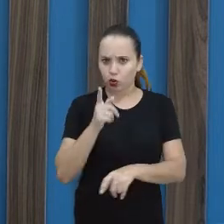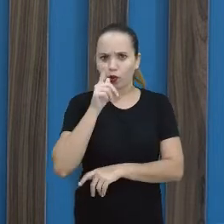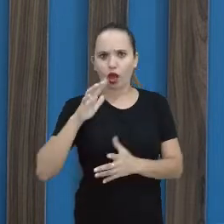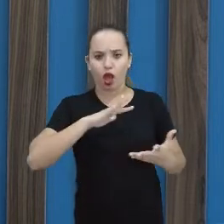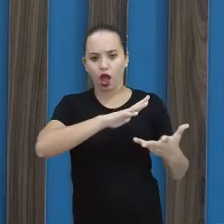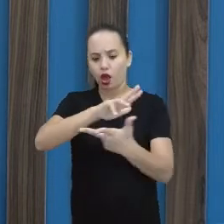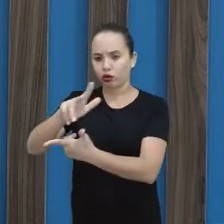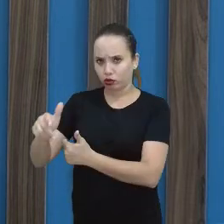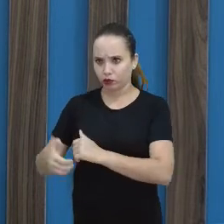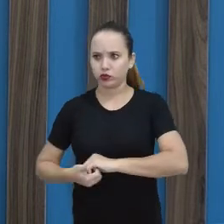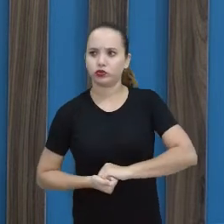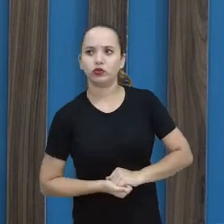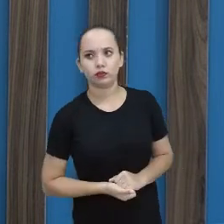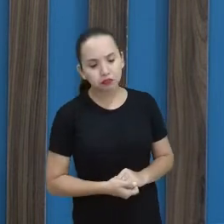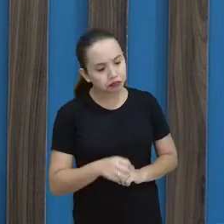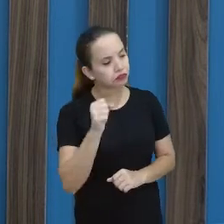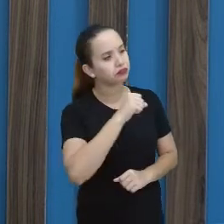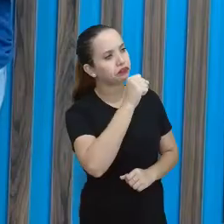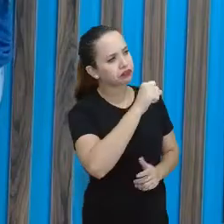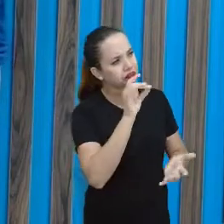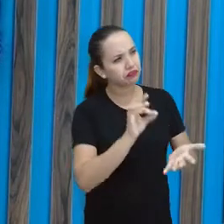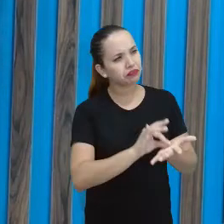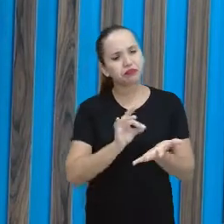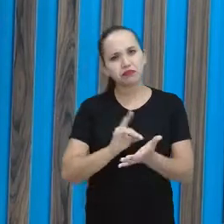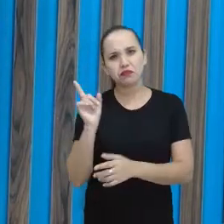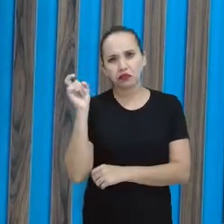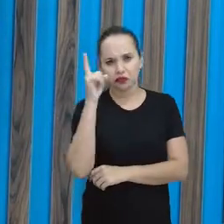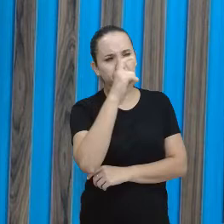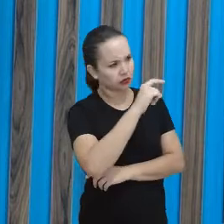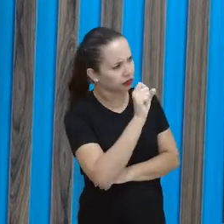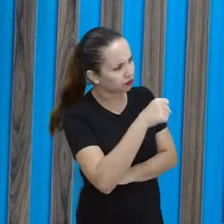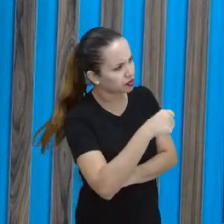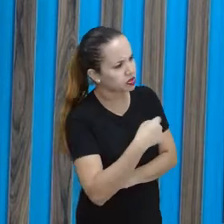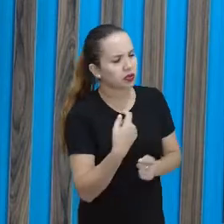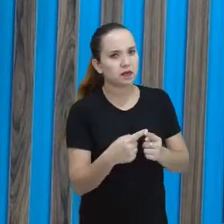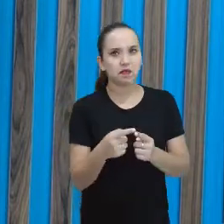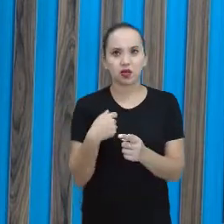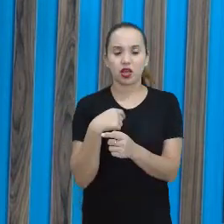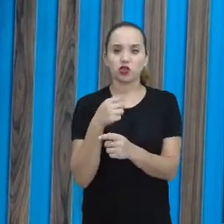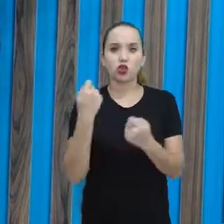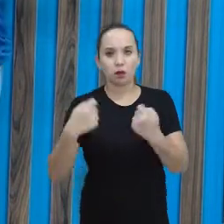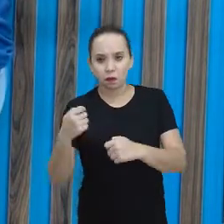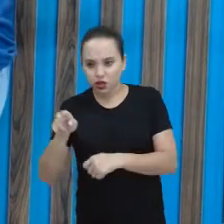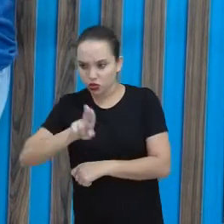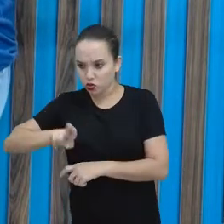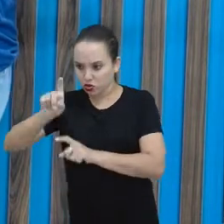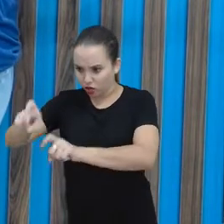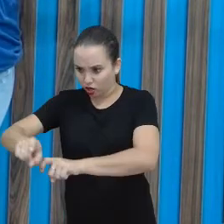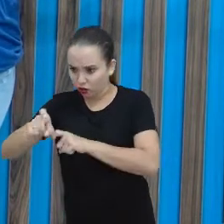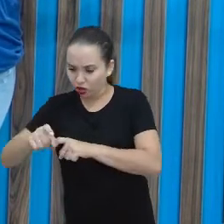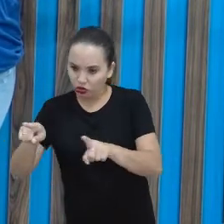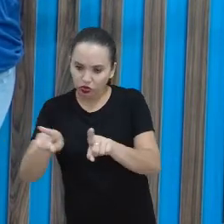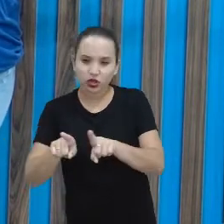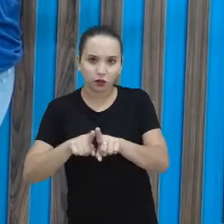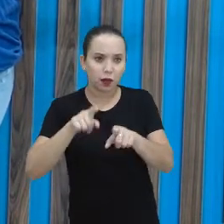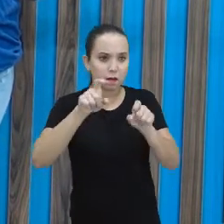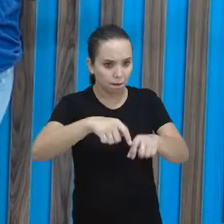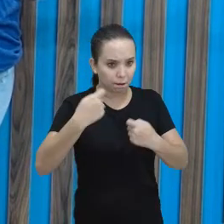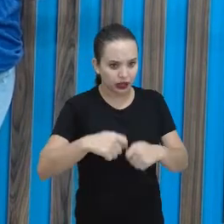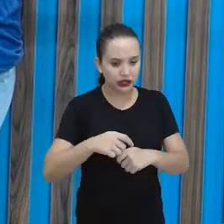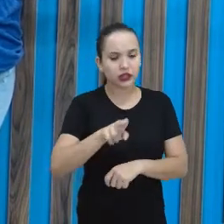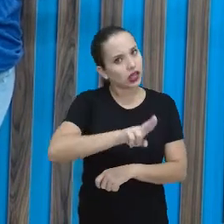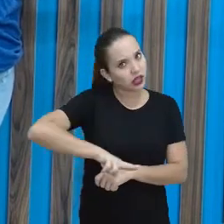mundo. Exatamente, e é uma coisa difícil, né? Porque ao mesmo tempo que a gente precisa da agricultura, a agricultura também